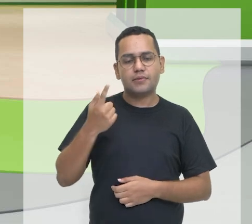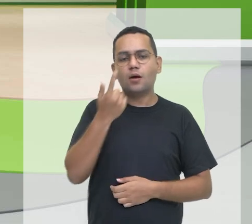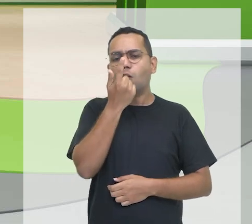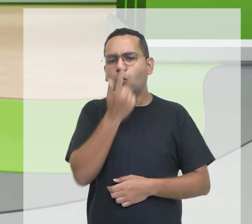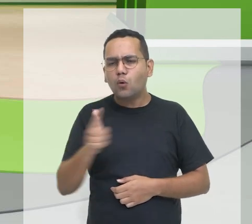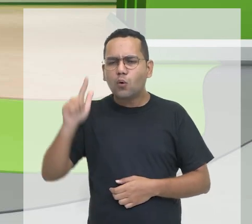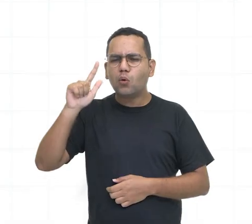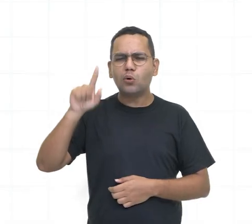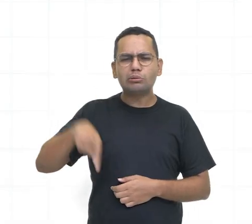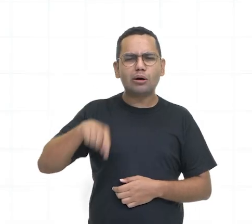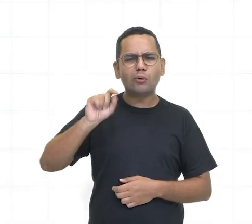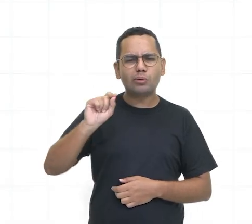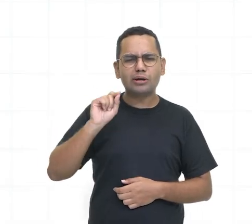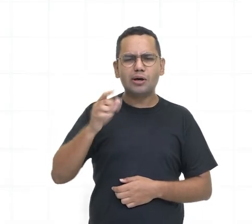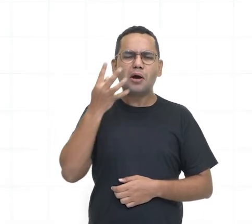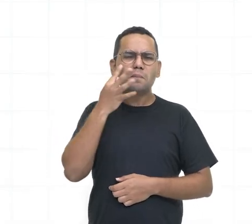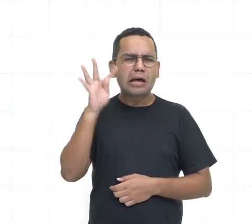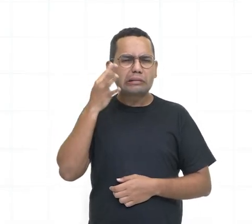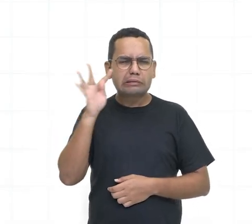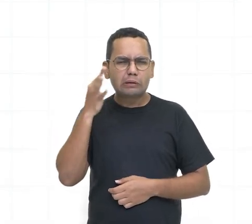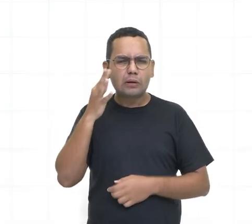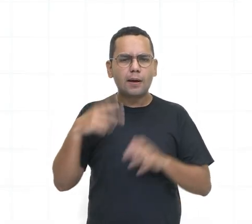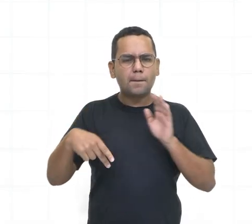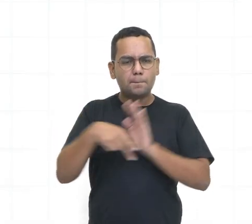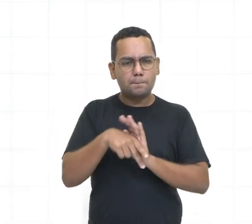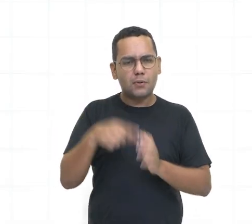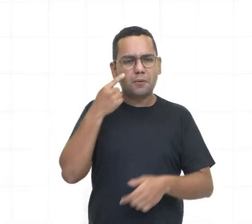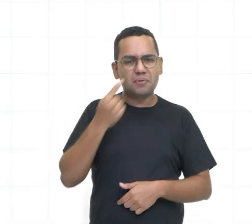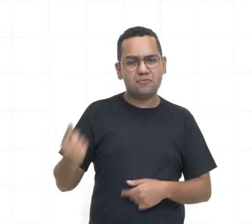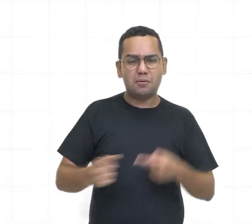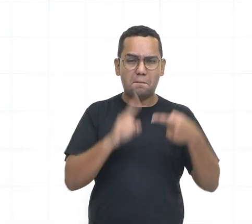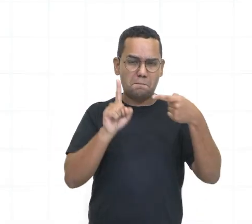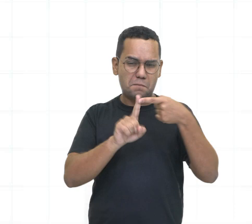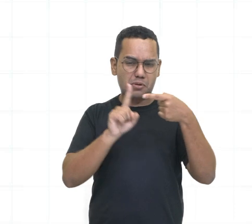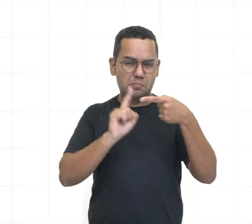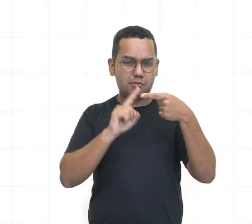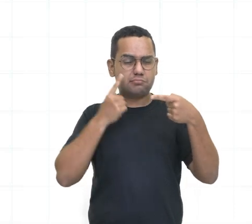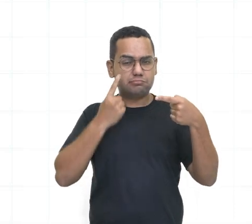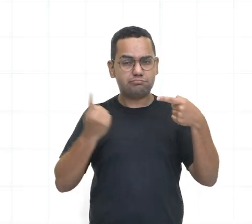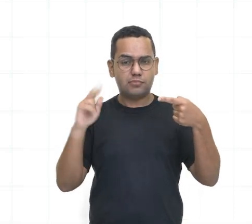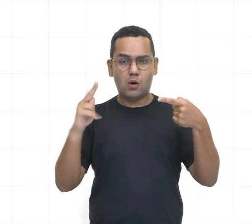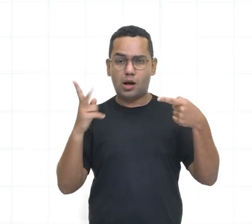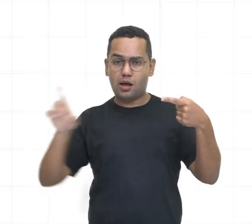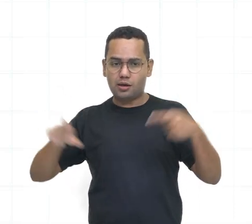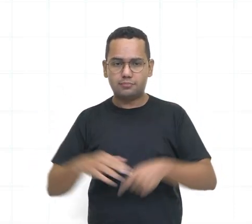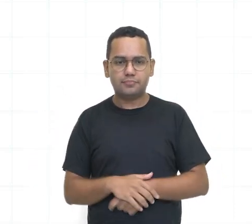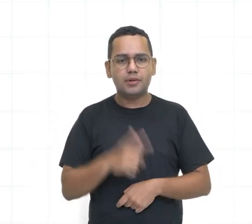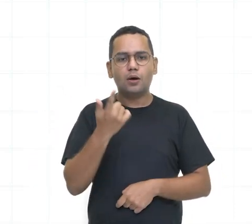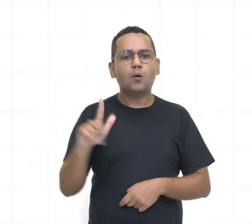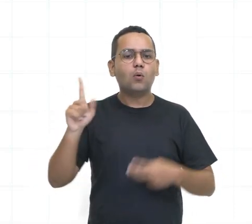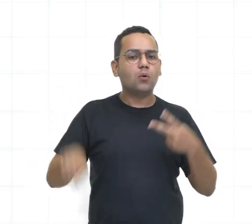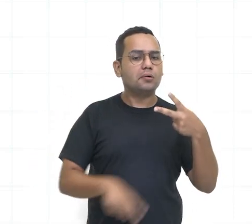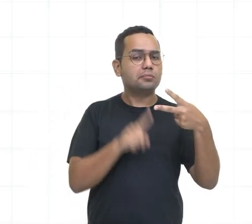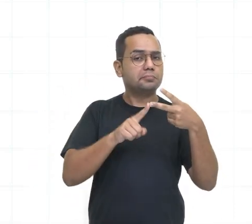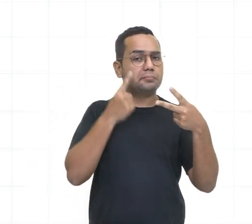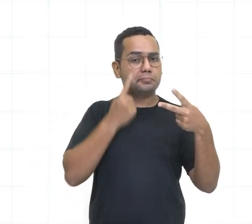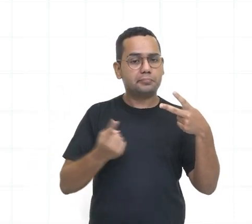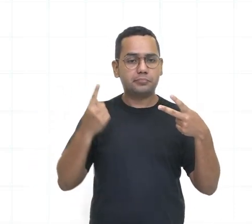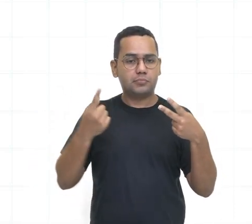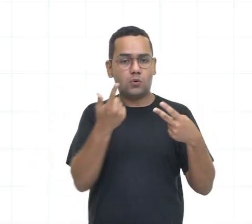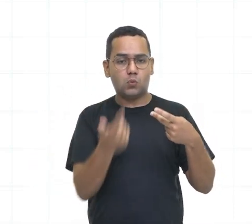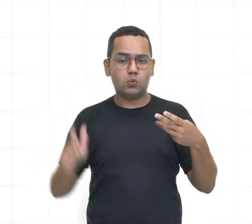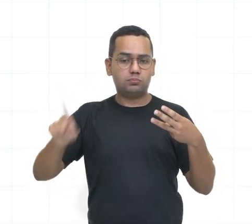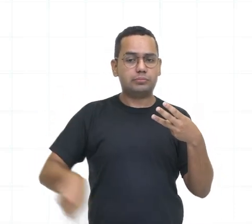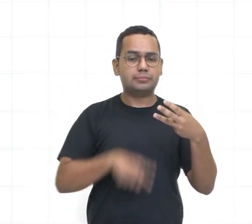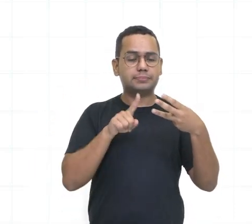gente não precisa explicar aqui, é só para efeito de conhecimento mesmo. A atividade estelar e a rotação. E também pela